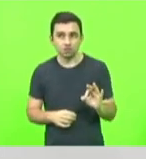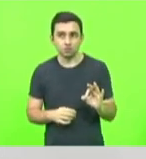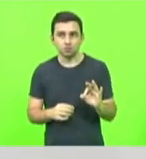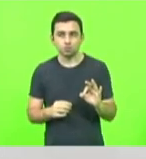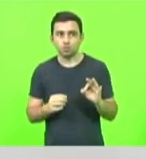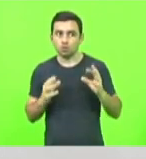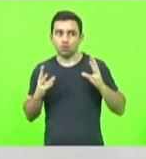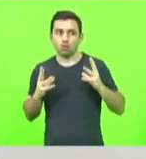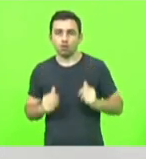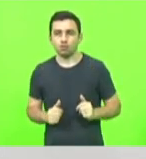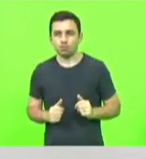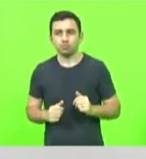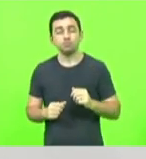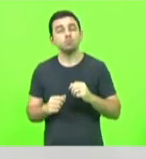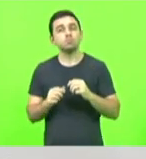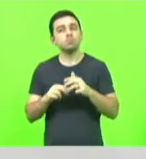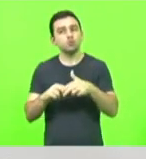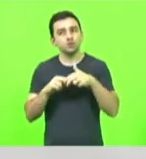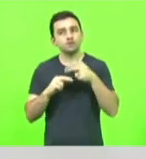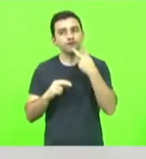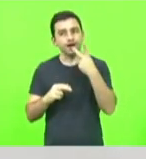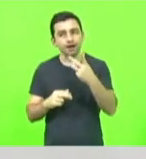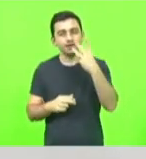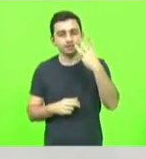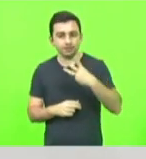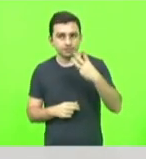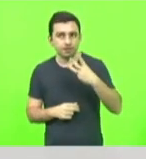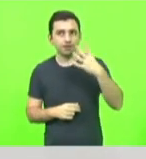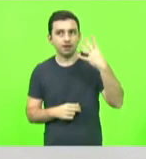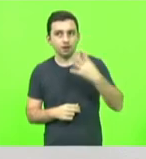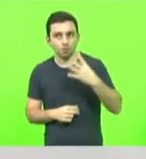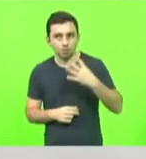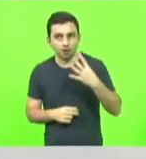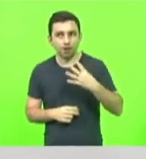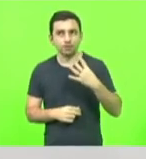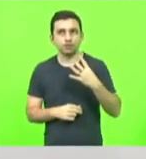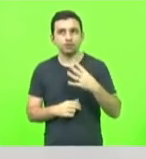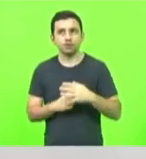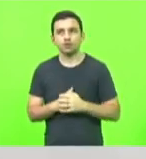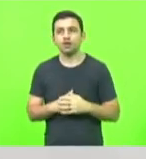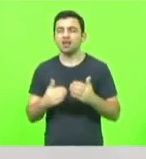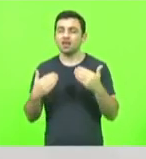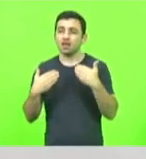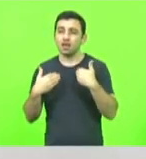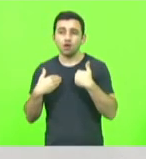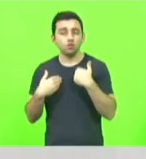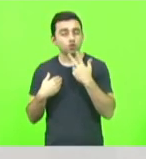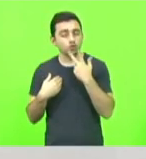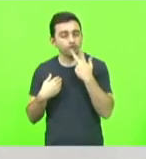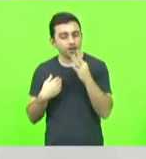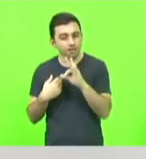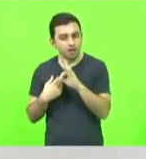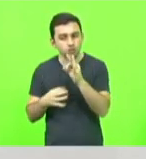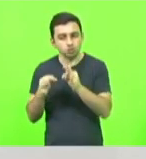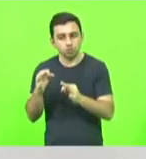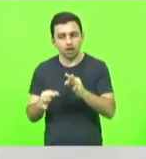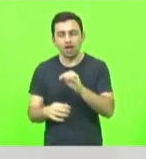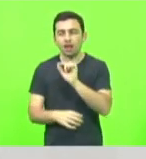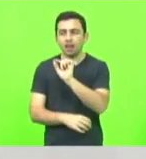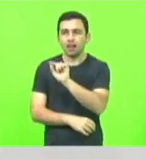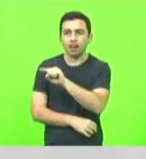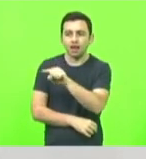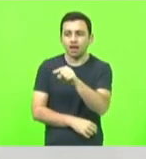por isso que se fala numa terceira dose, numa quarta dose, e não estou aqui de forma alguma julgando quem tomou,